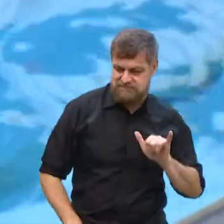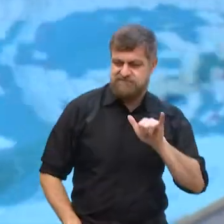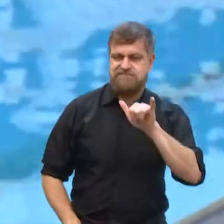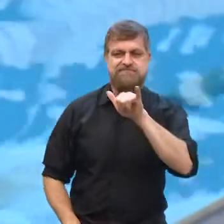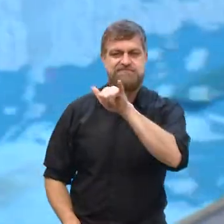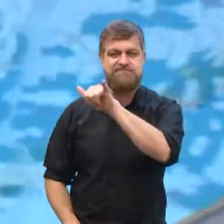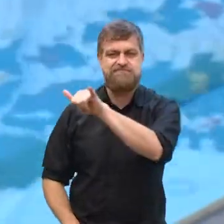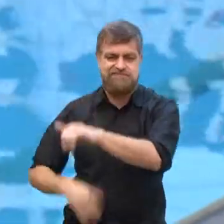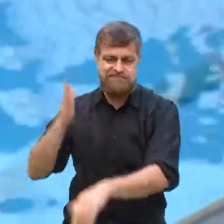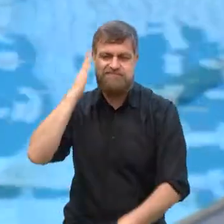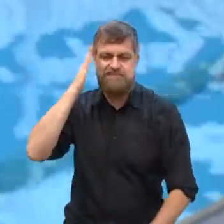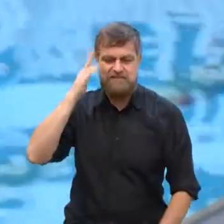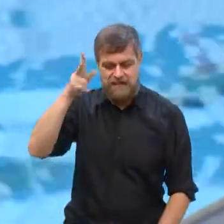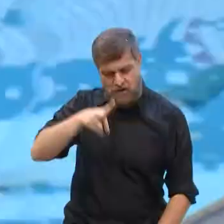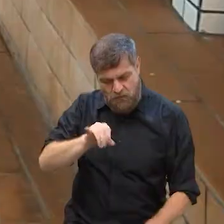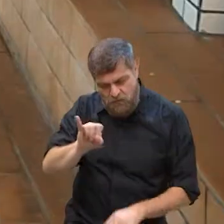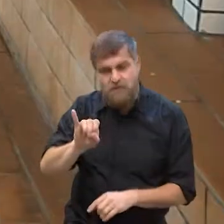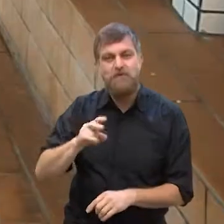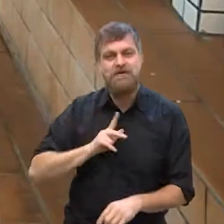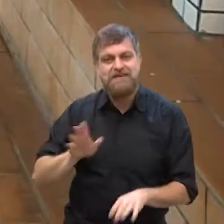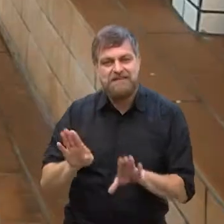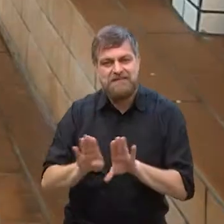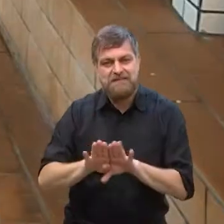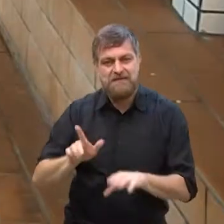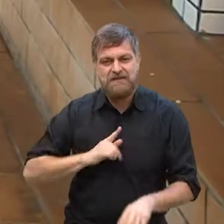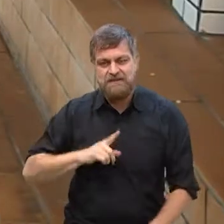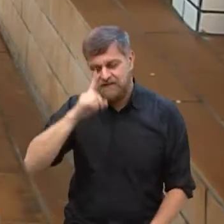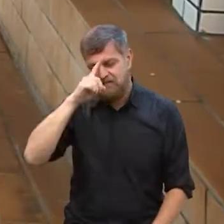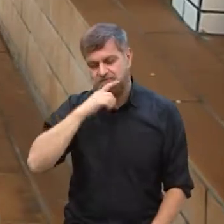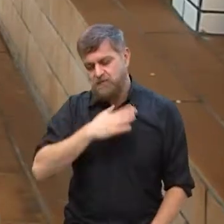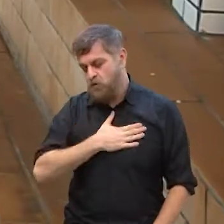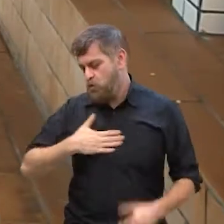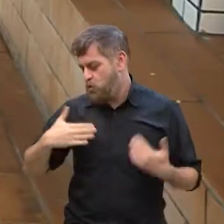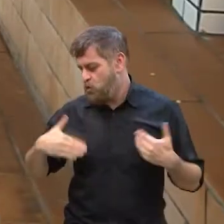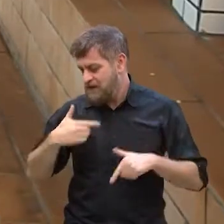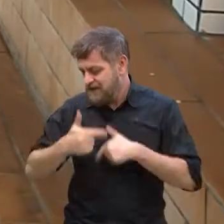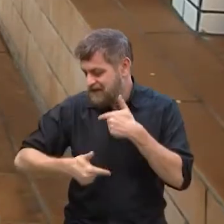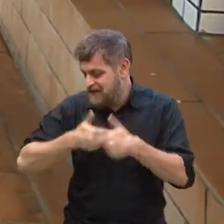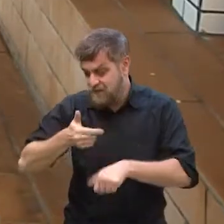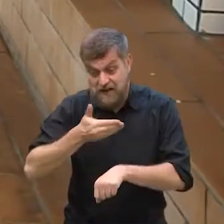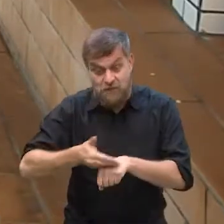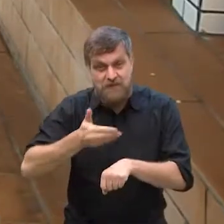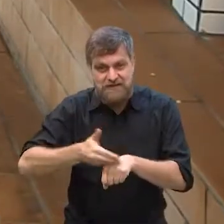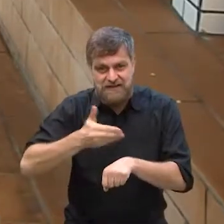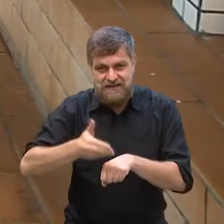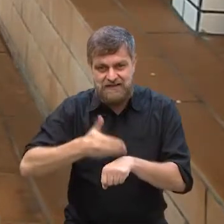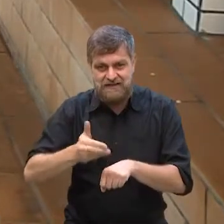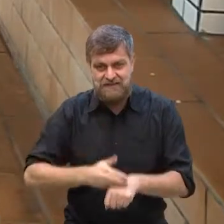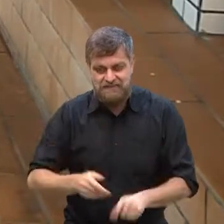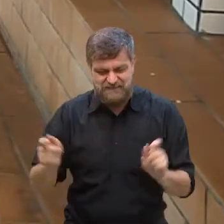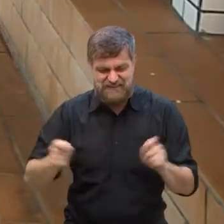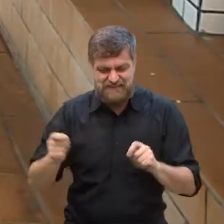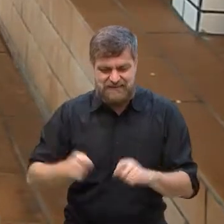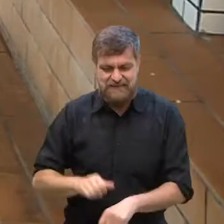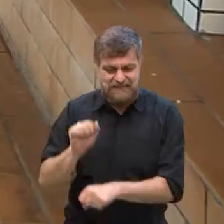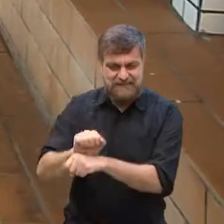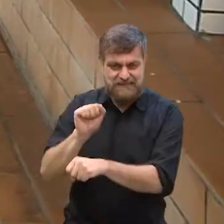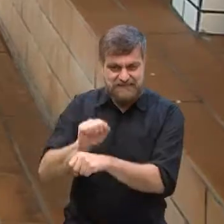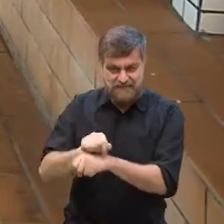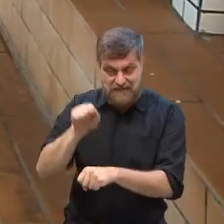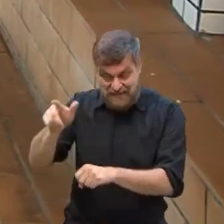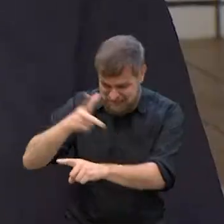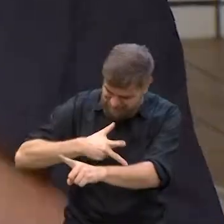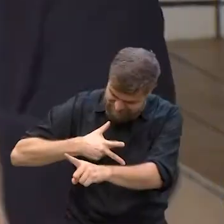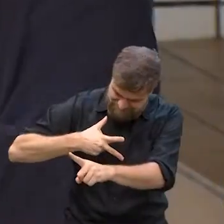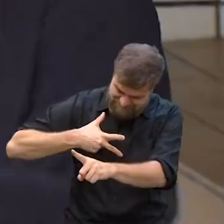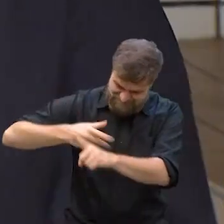passaporte e agora ter essa tranquilidade de trabalhar, treinar e fazer aí o nosso trabalho para, como eu falei, chegar muito bem em